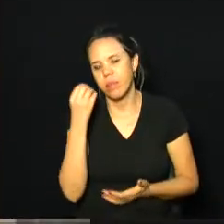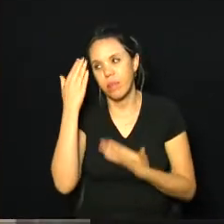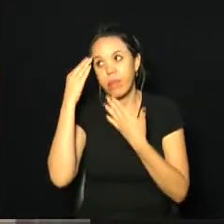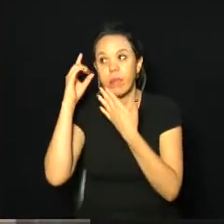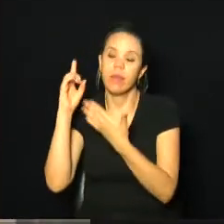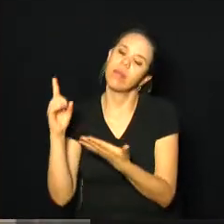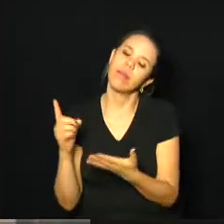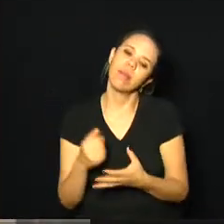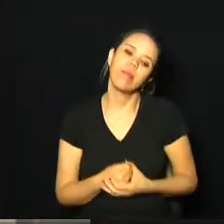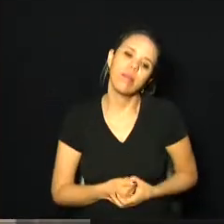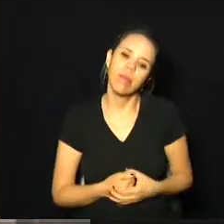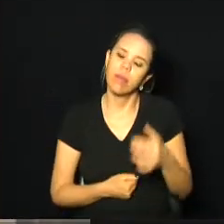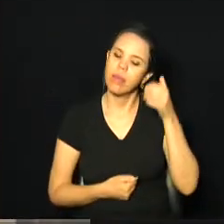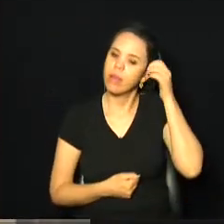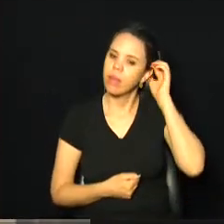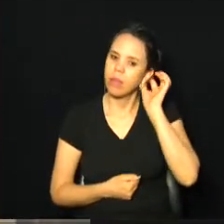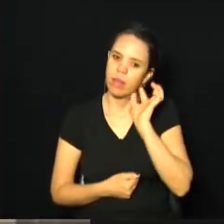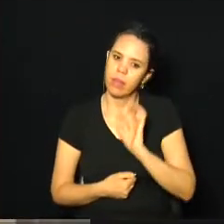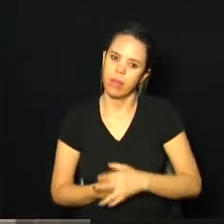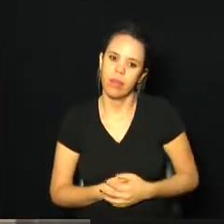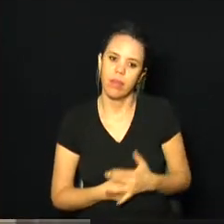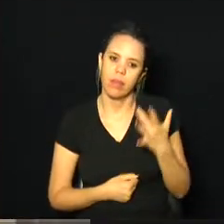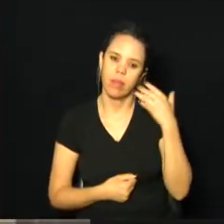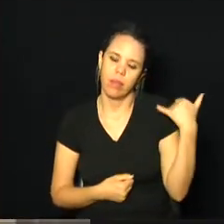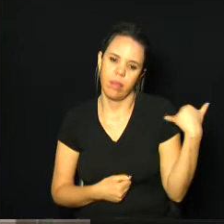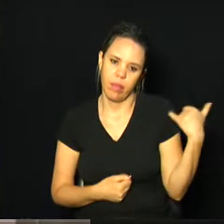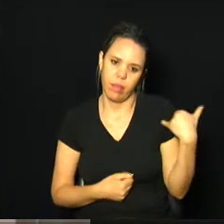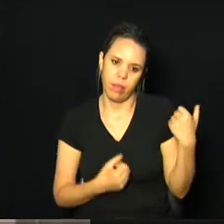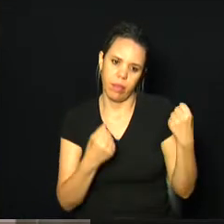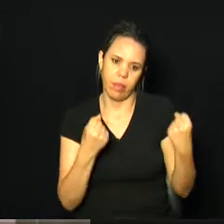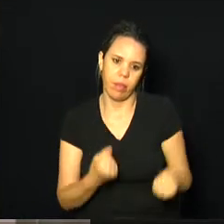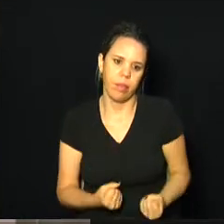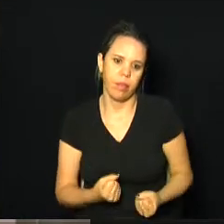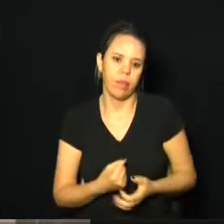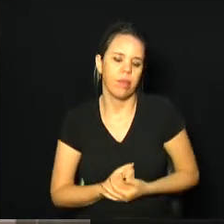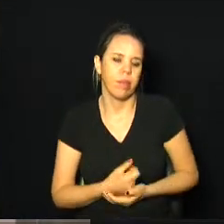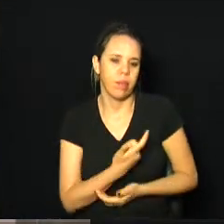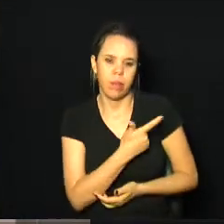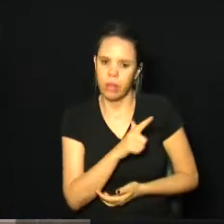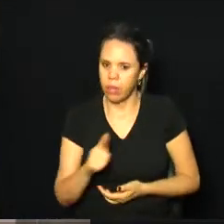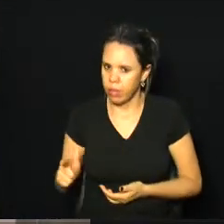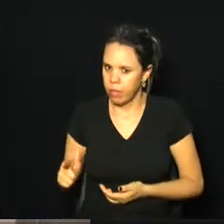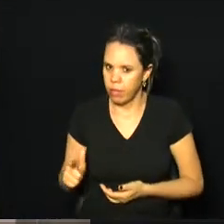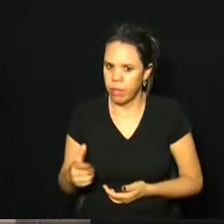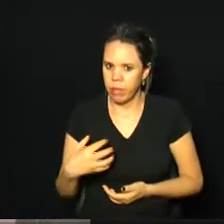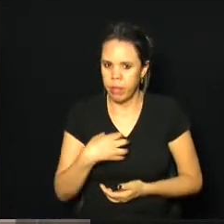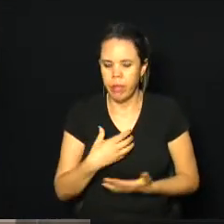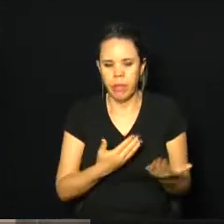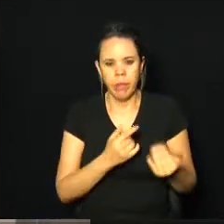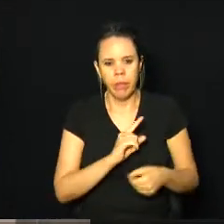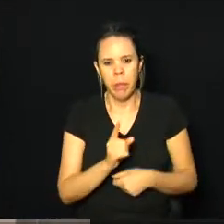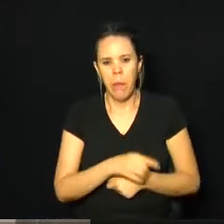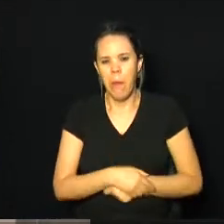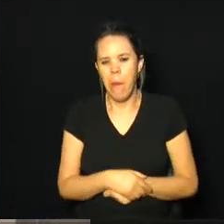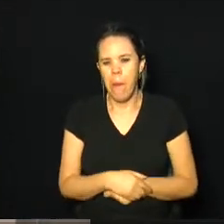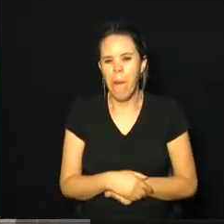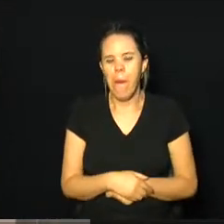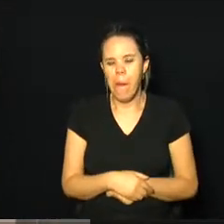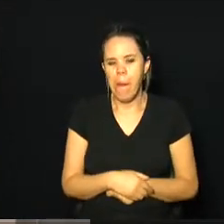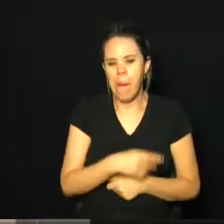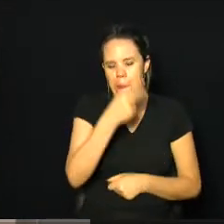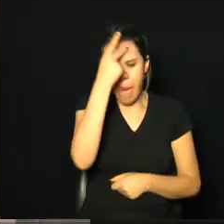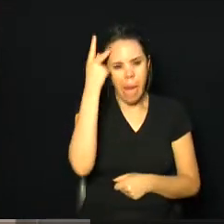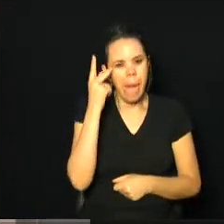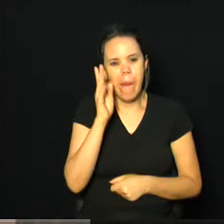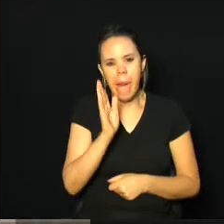Deus. Acho que a idade pesa para quem não tem um espírito mais jovial, né, cara? Uhum. Aí uma pessoa que